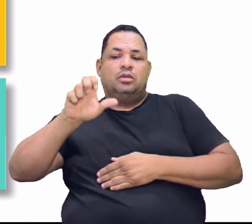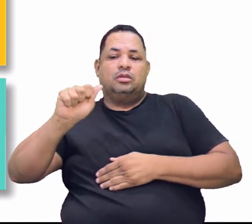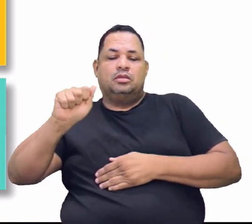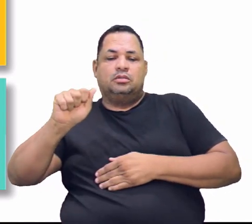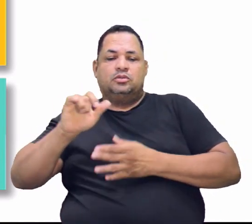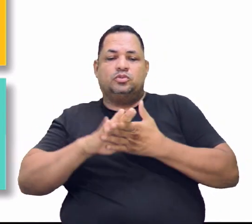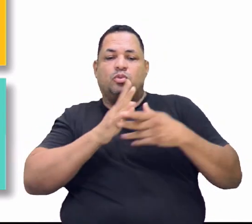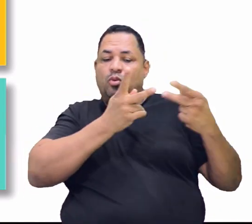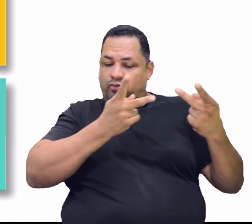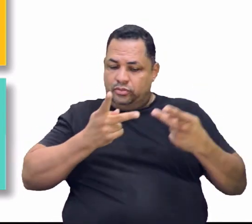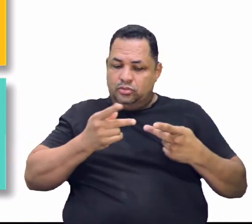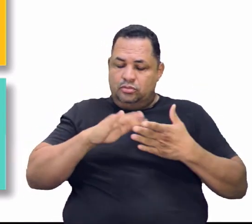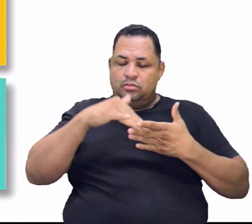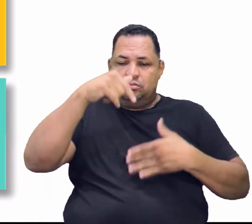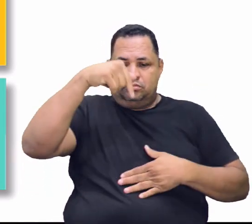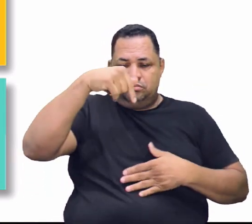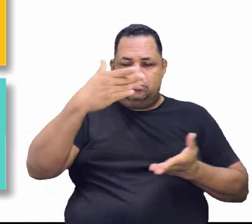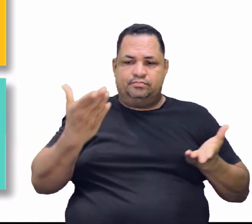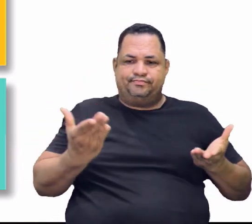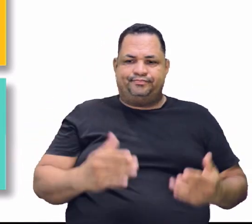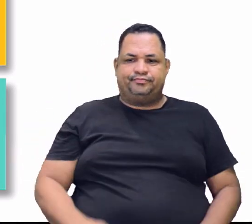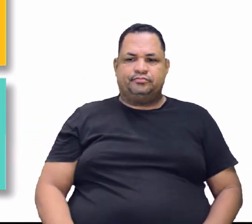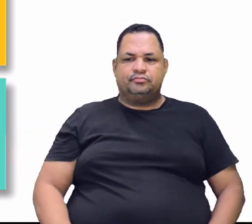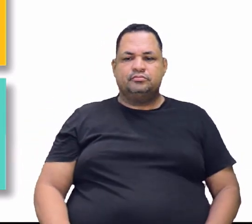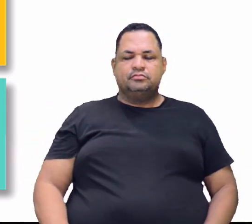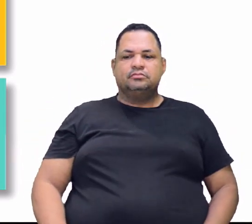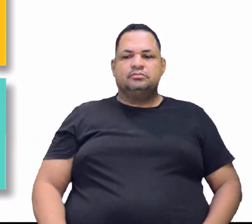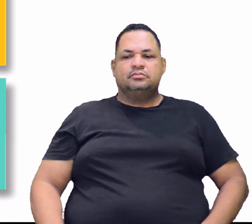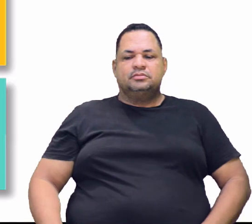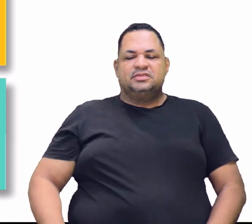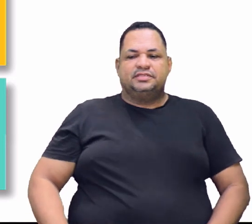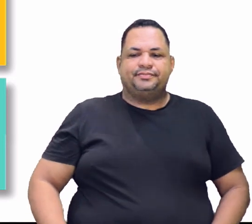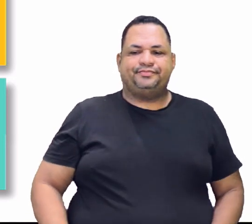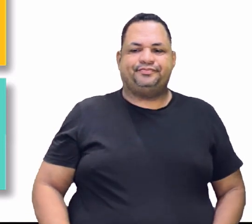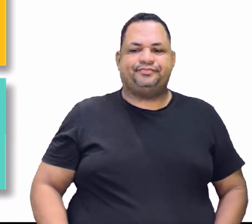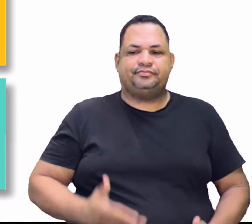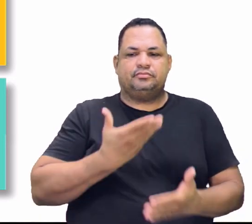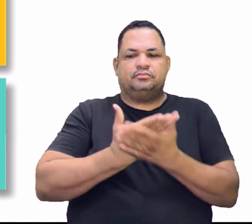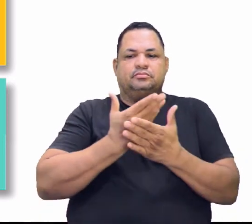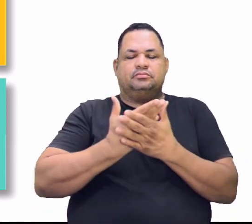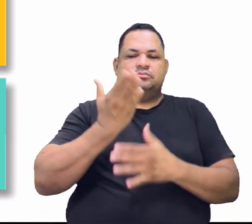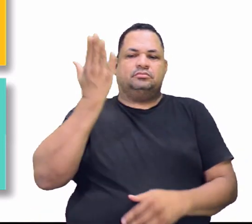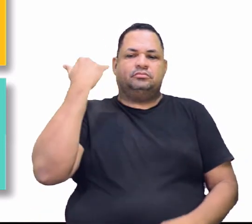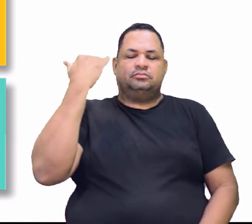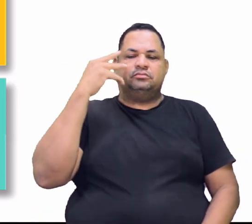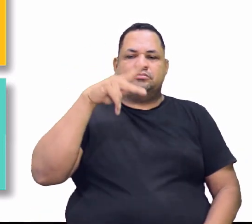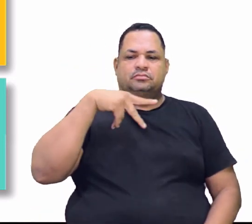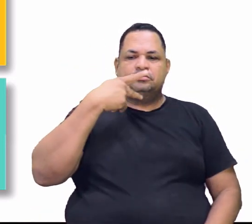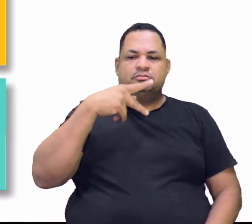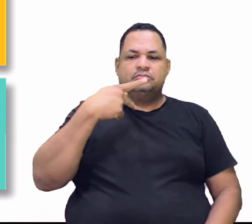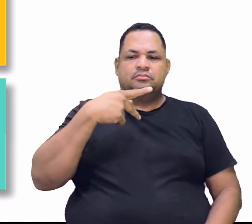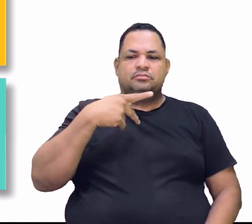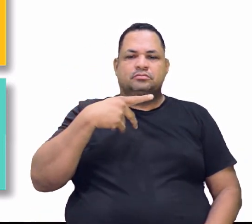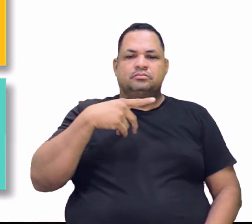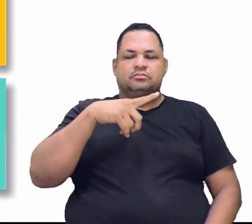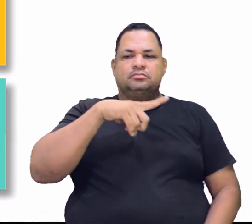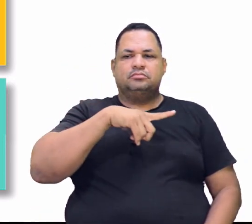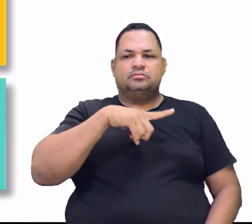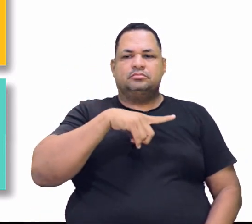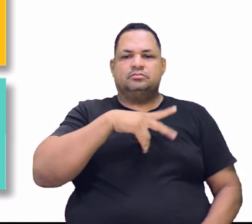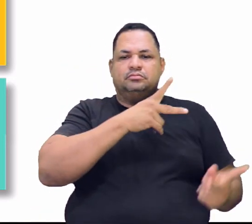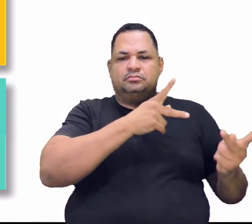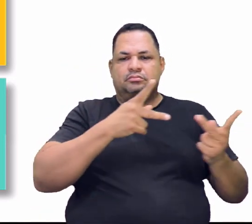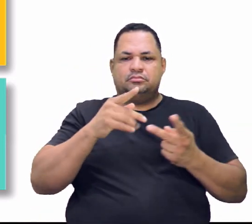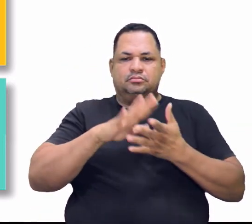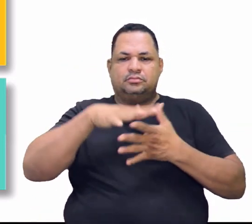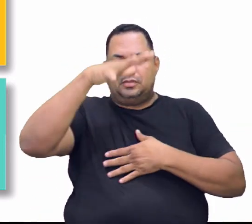oferecido por Aloysio Ferreira. Em aula passada eu falei que o Getúlio Vargas tinha ido